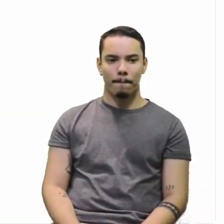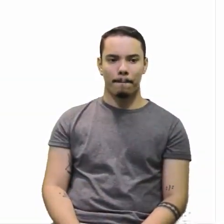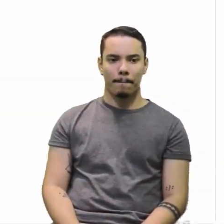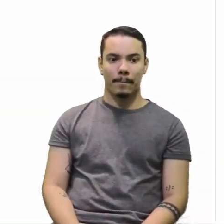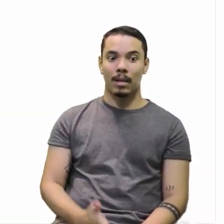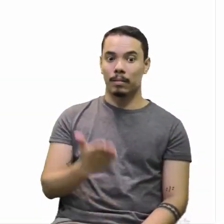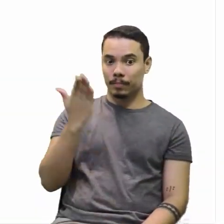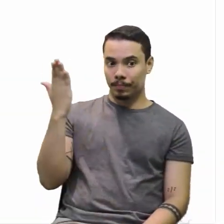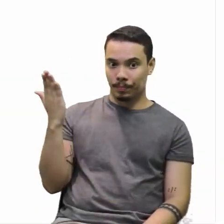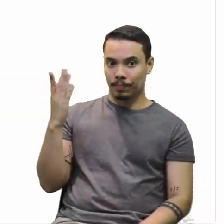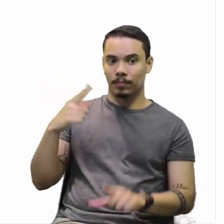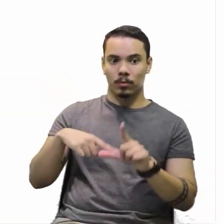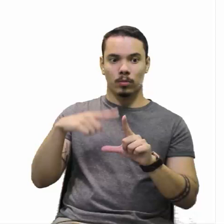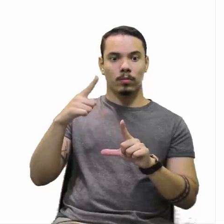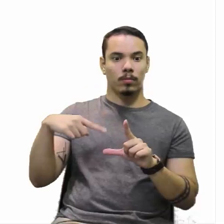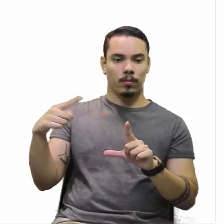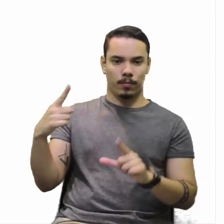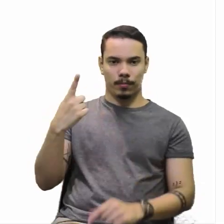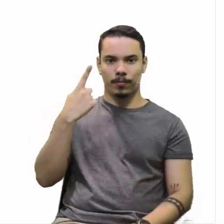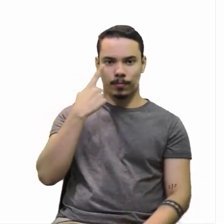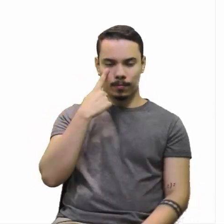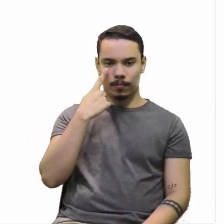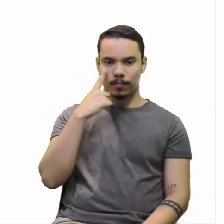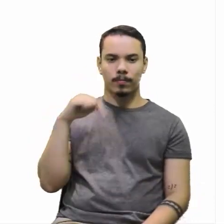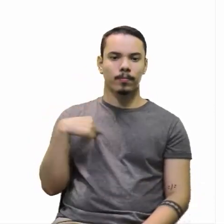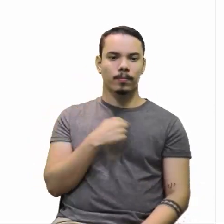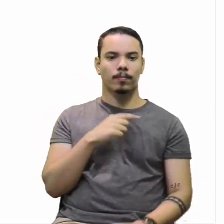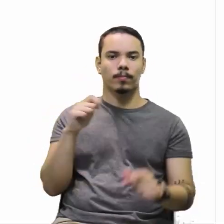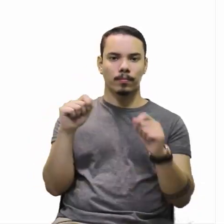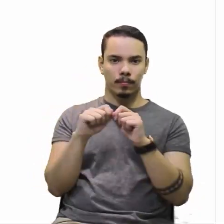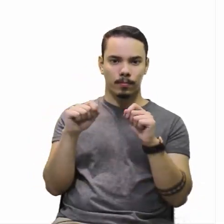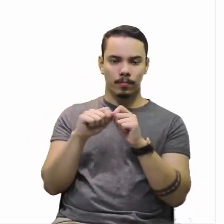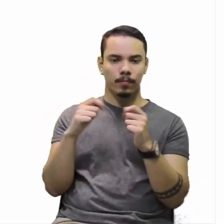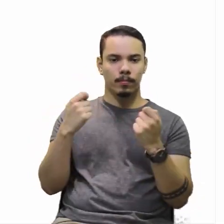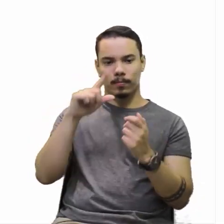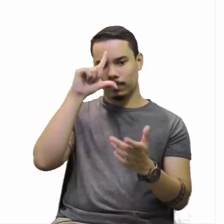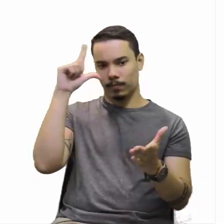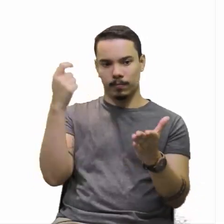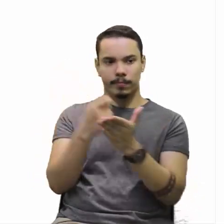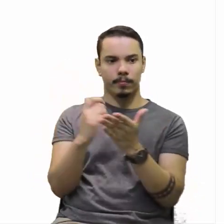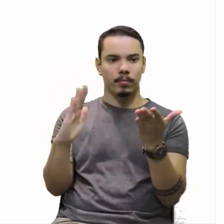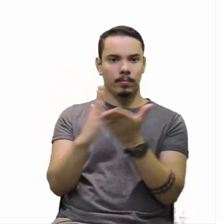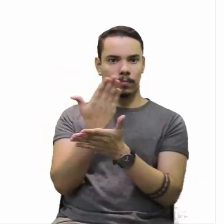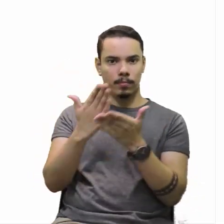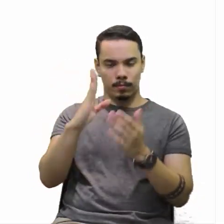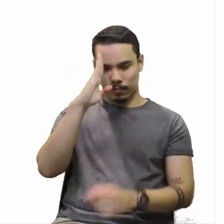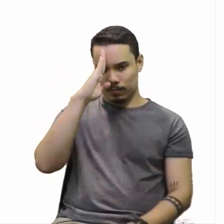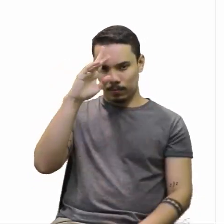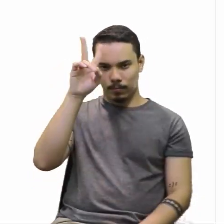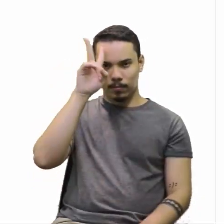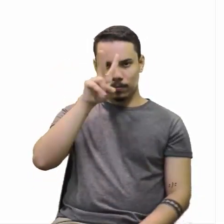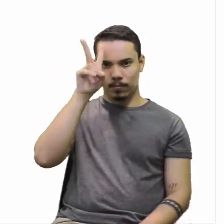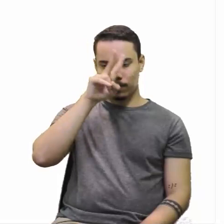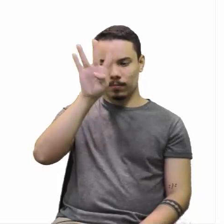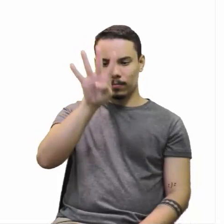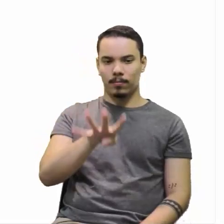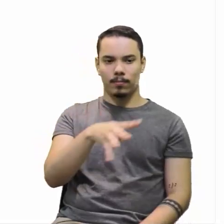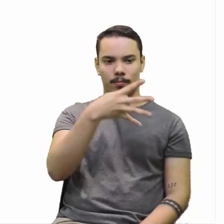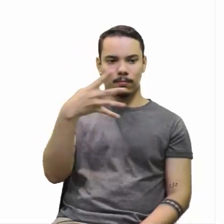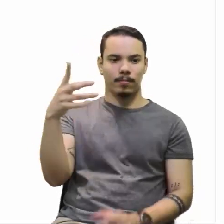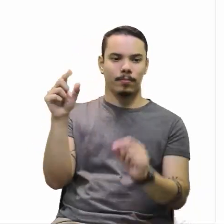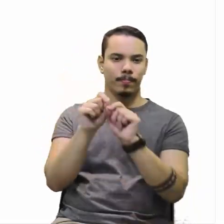O gráfico do fluxo. Olha bem, para fazermos o gráfico, vamos determinar alguns pontos. Lembra da tabelinha lá, que você faz uma